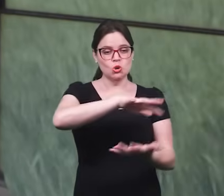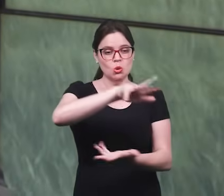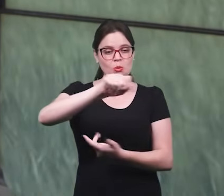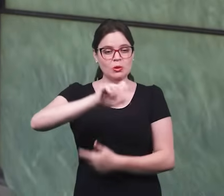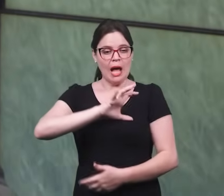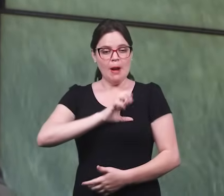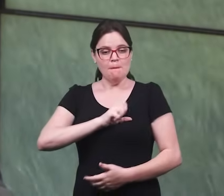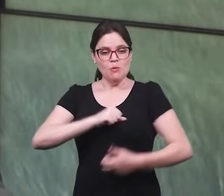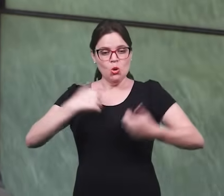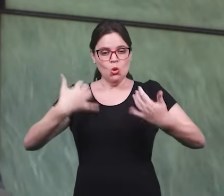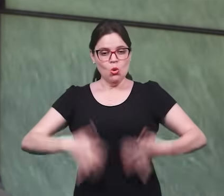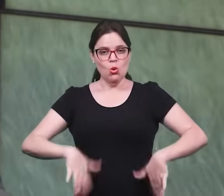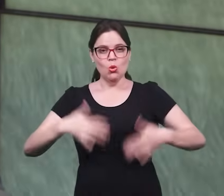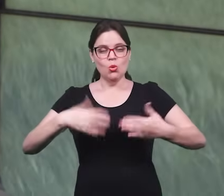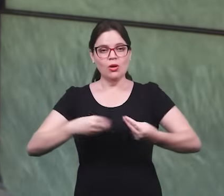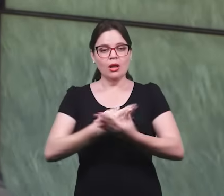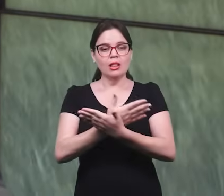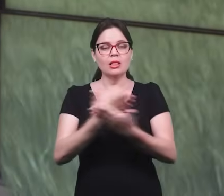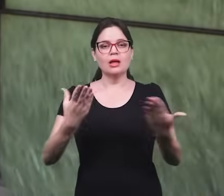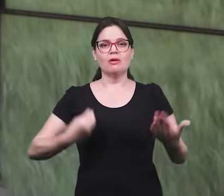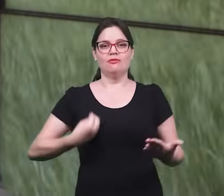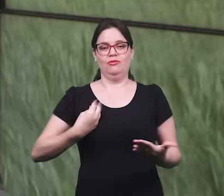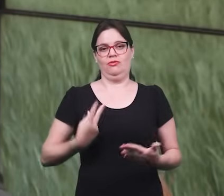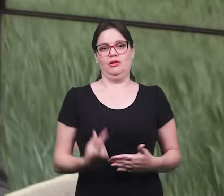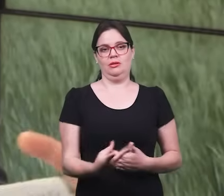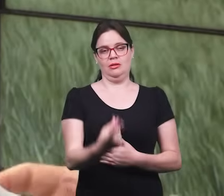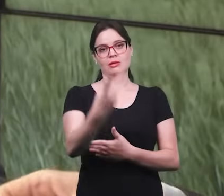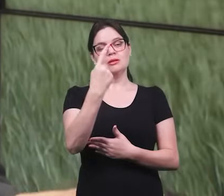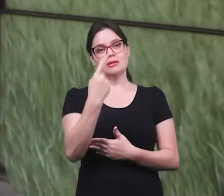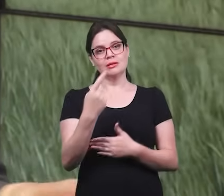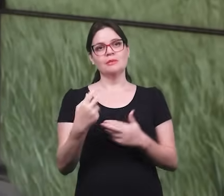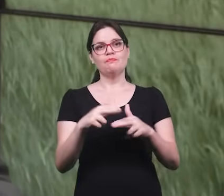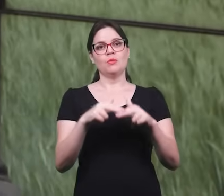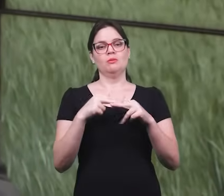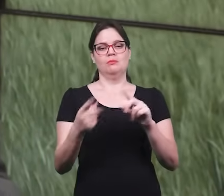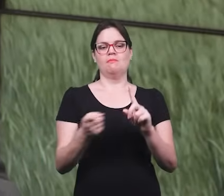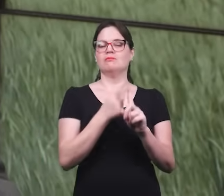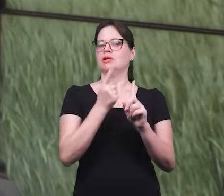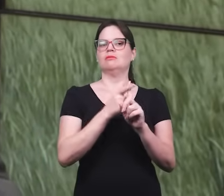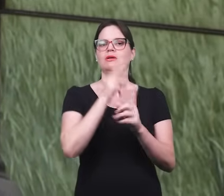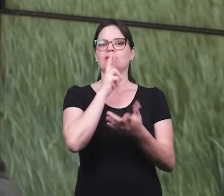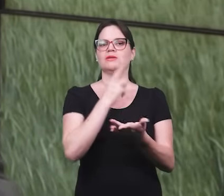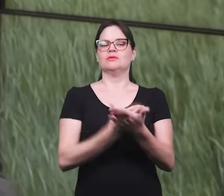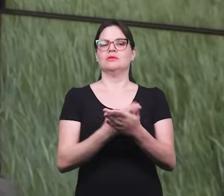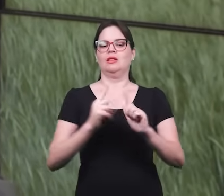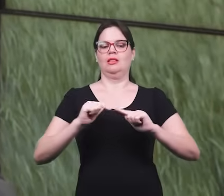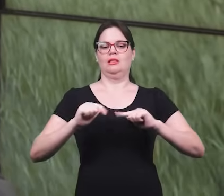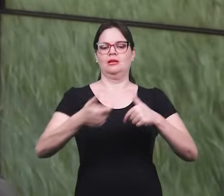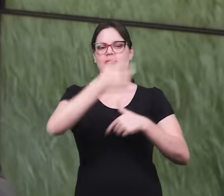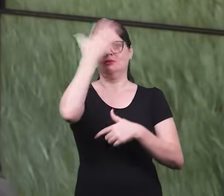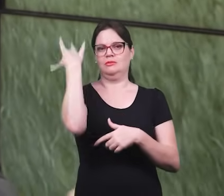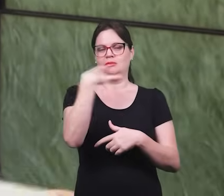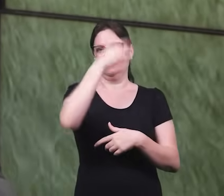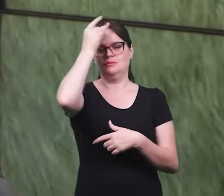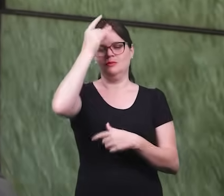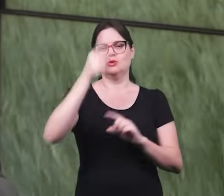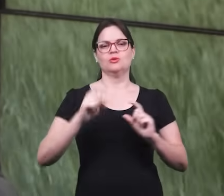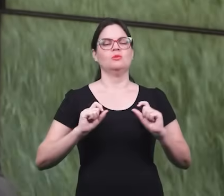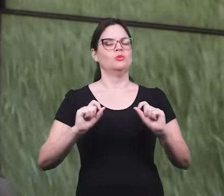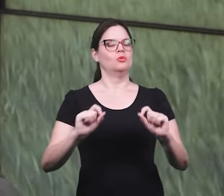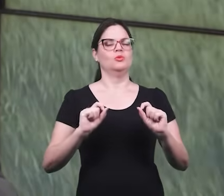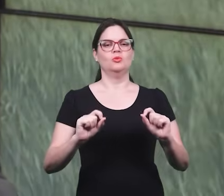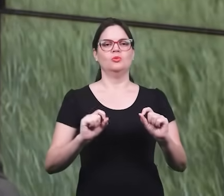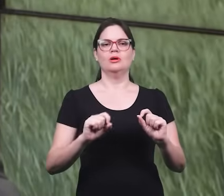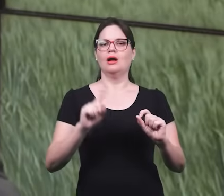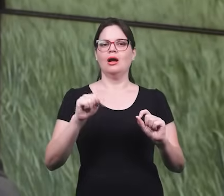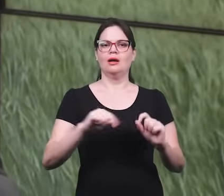pereça mas que tenha a vida eterna por isso o primeiro fruto do espírito destacado para você